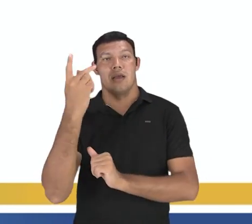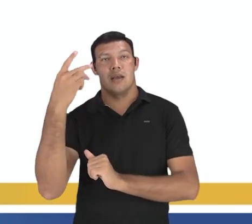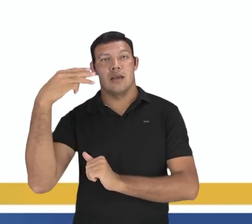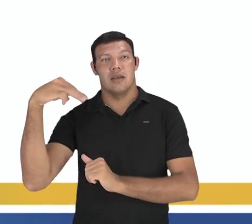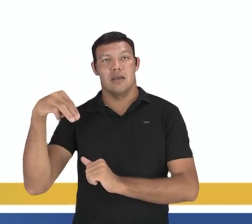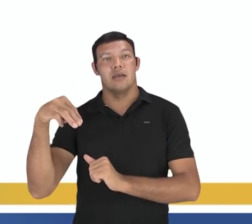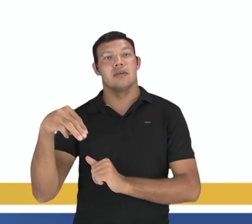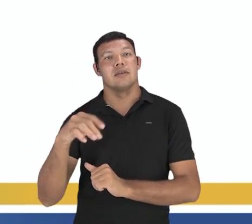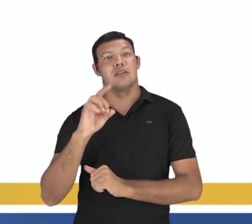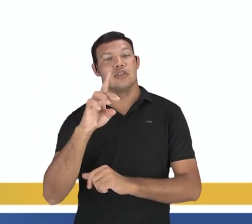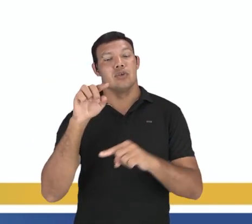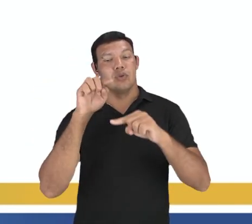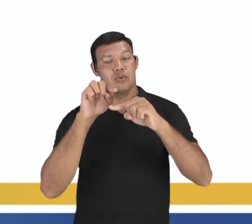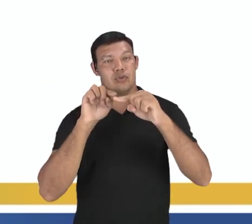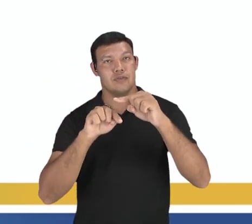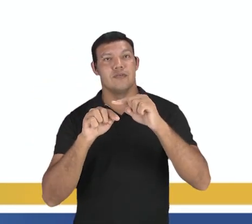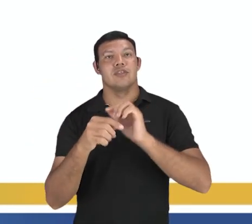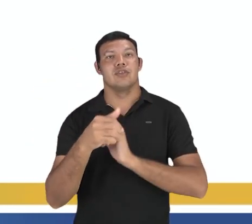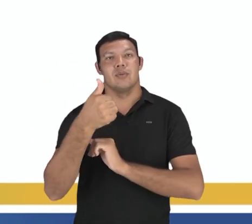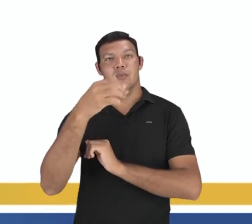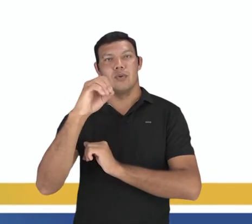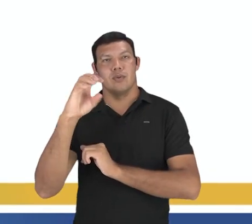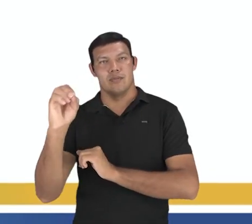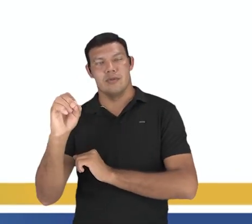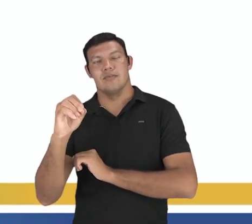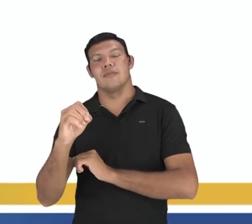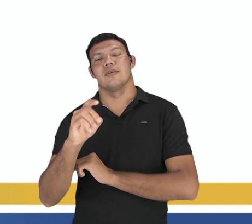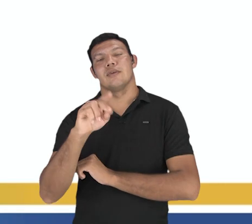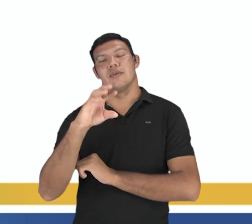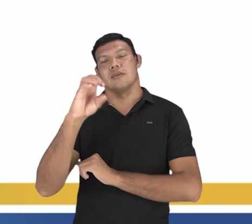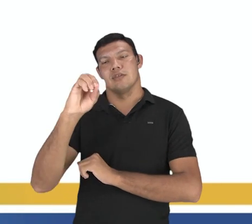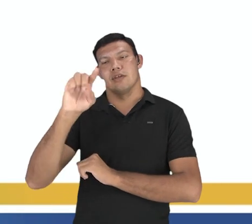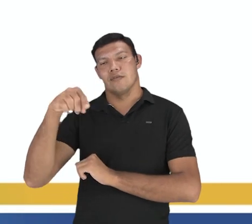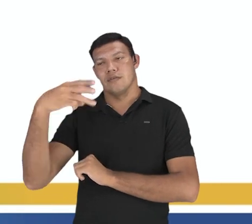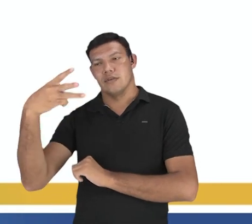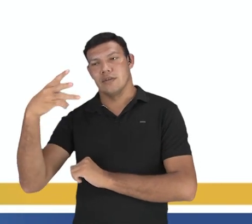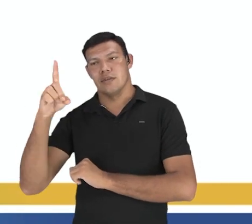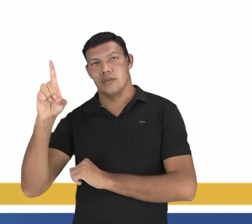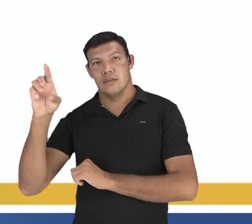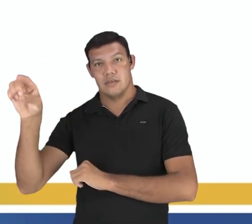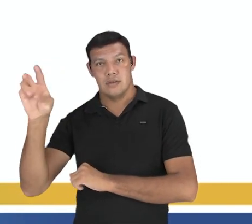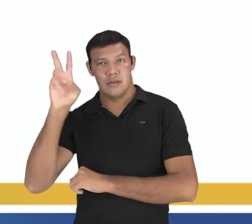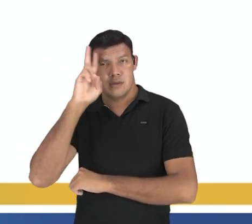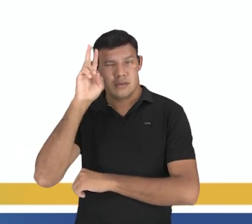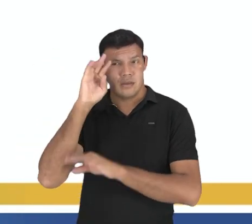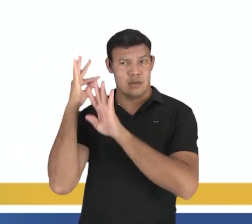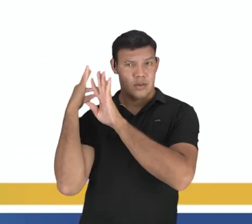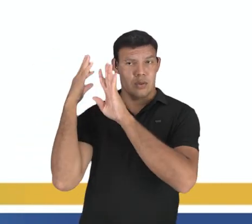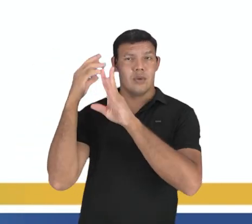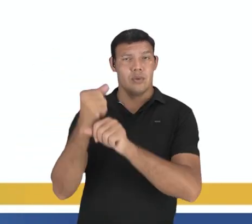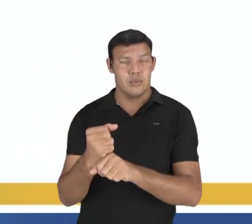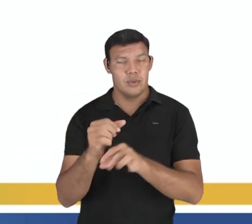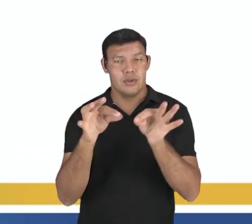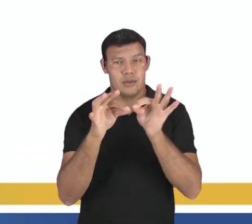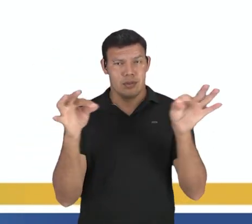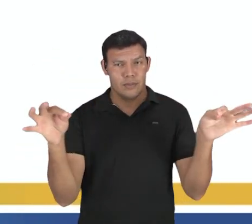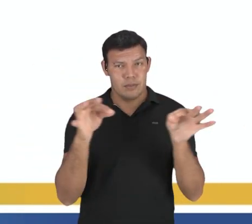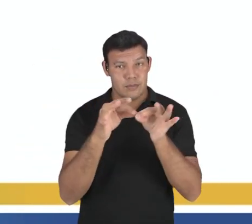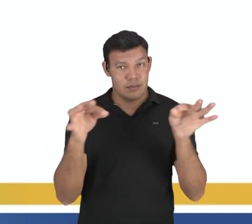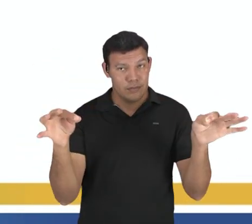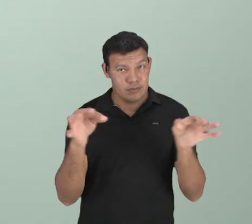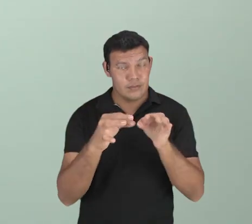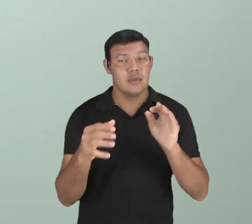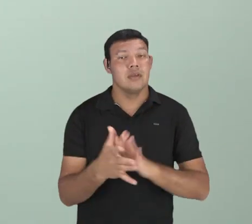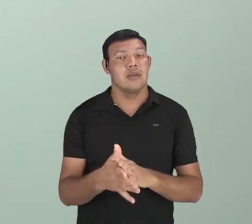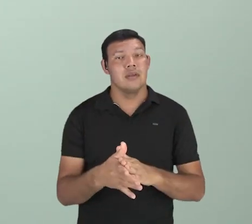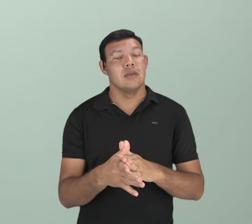então aí eu só contei a quantidade de casa se era para direita ou para a esquerda e lembre-se na aula de hoje relevo na unidade de medida de comprimento